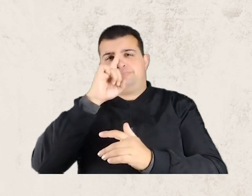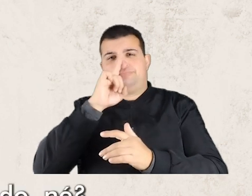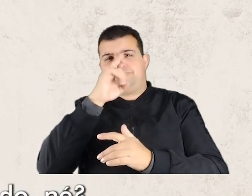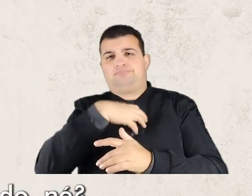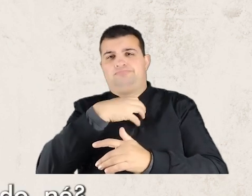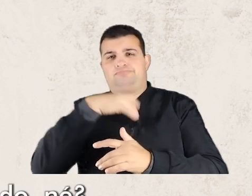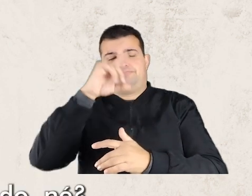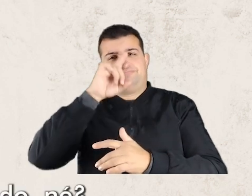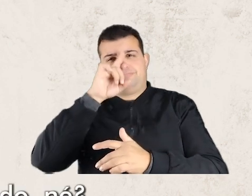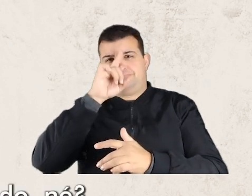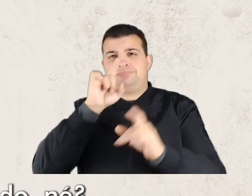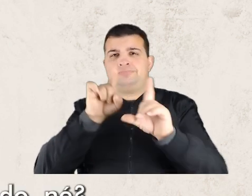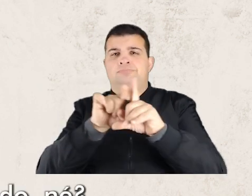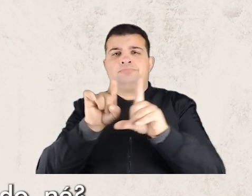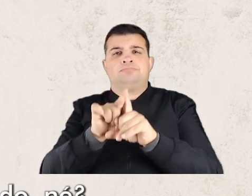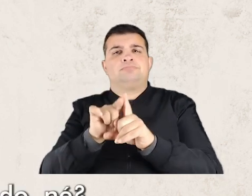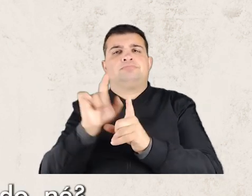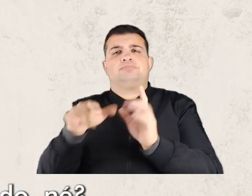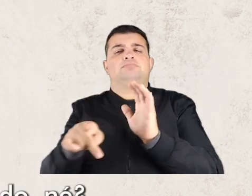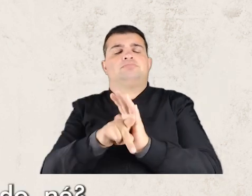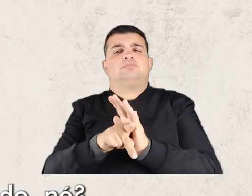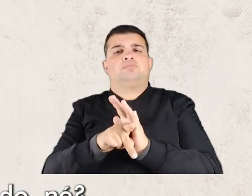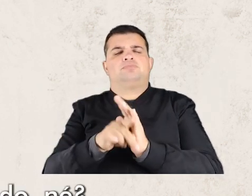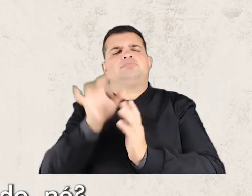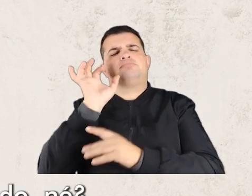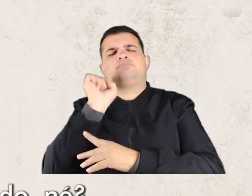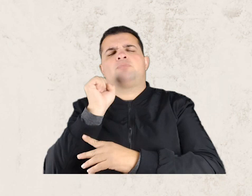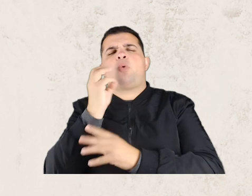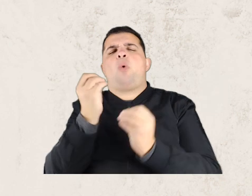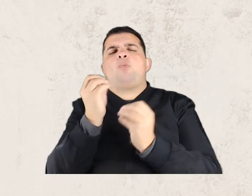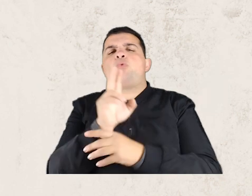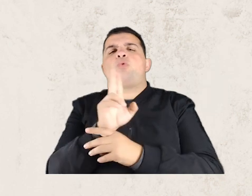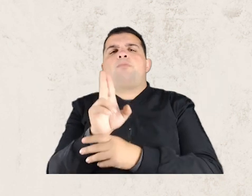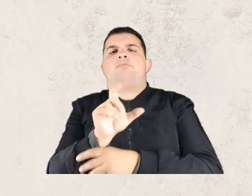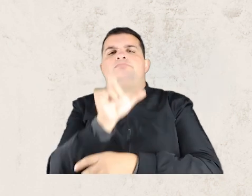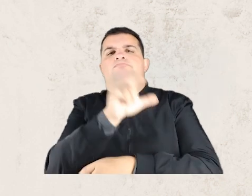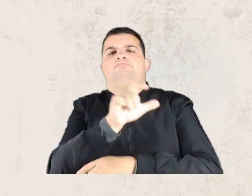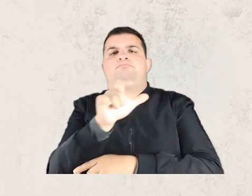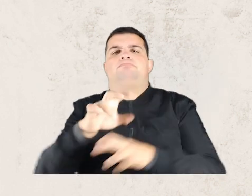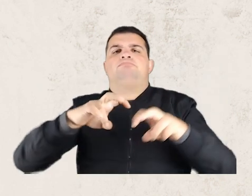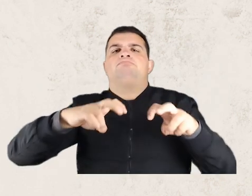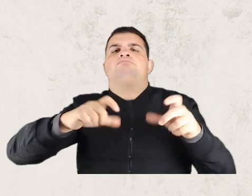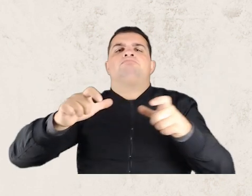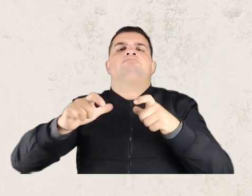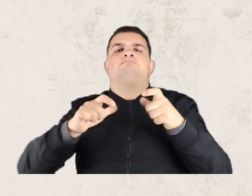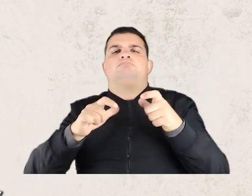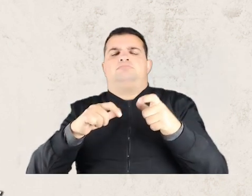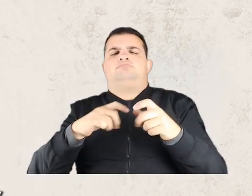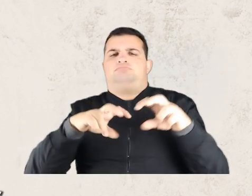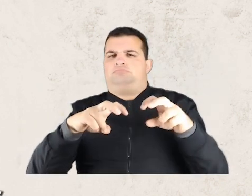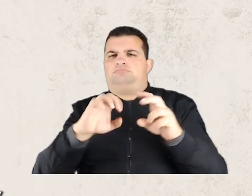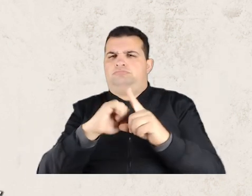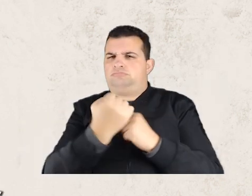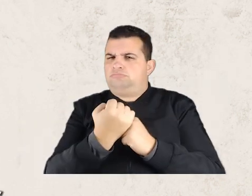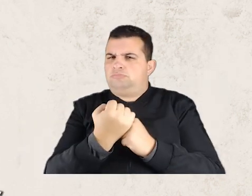pagar. E essa cadeia de significantes, ela vai operando, né? Então, tem um certo perigo, na